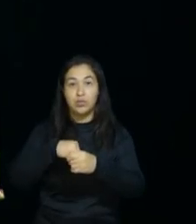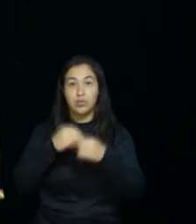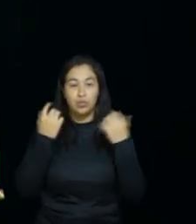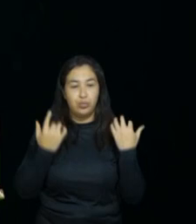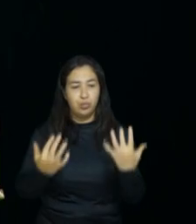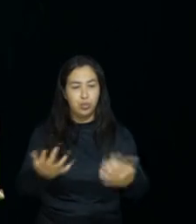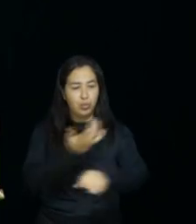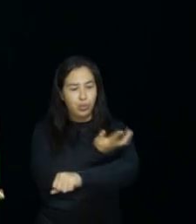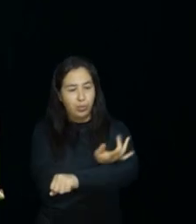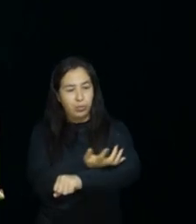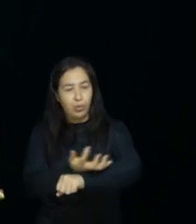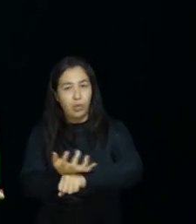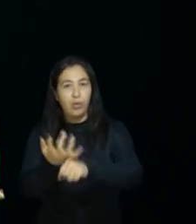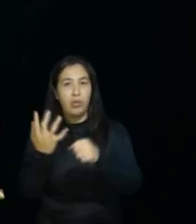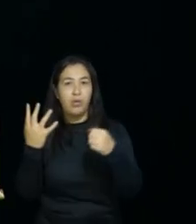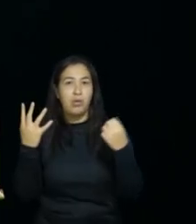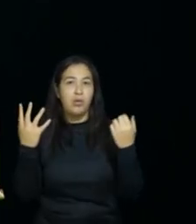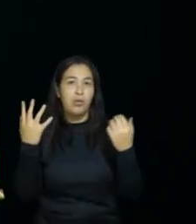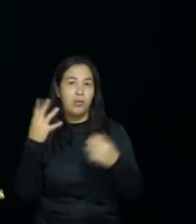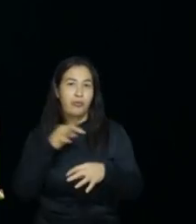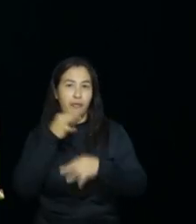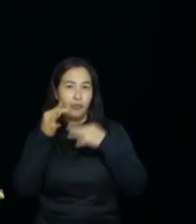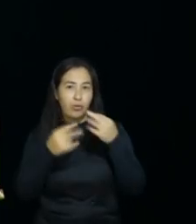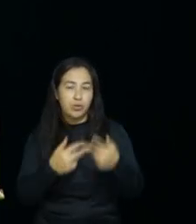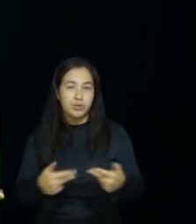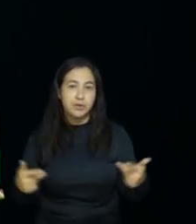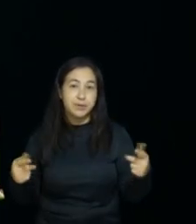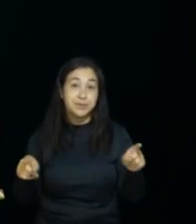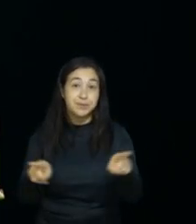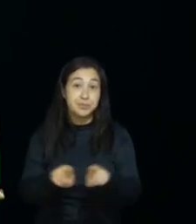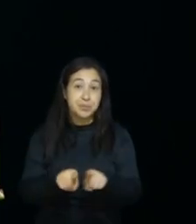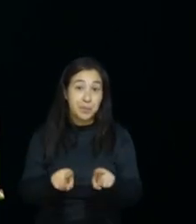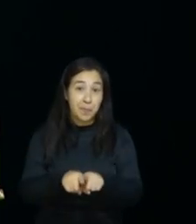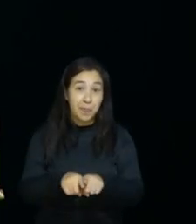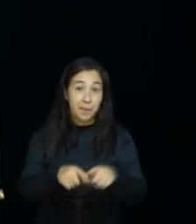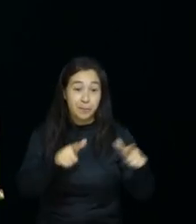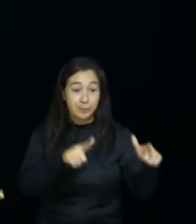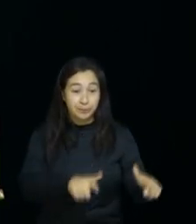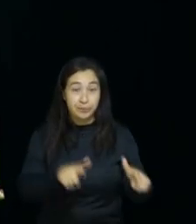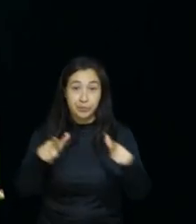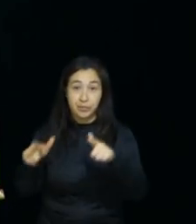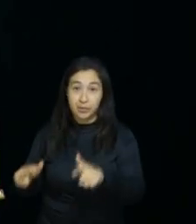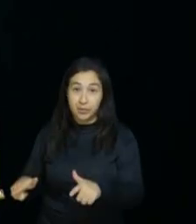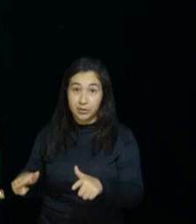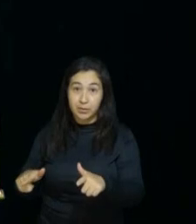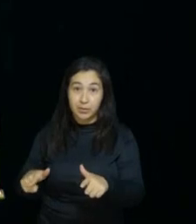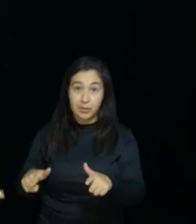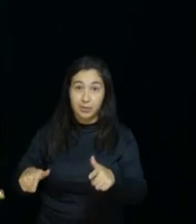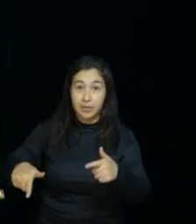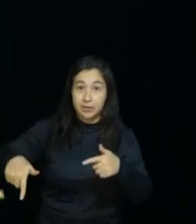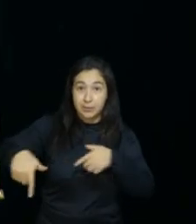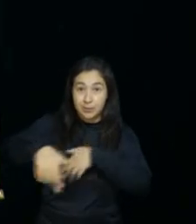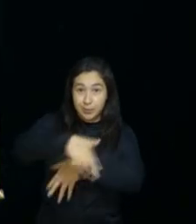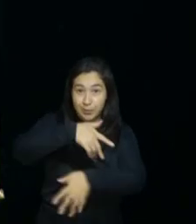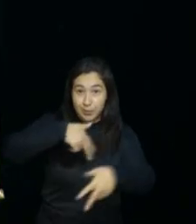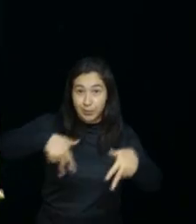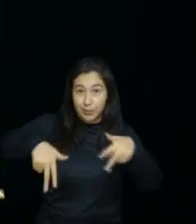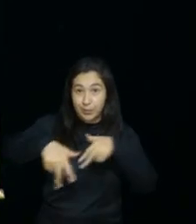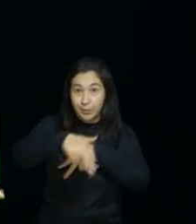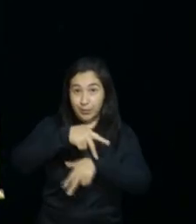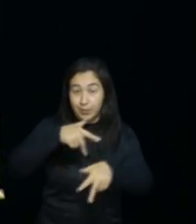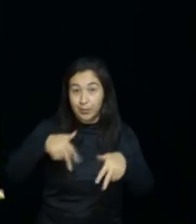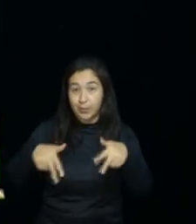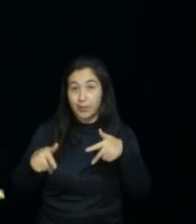superior da Assembleia Legislativa, abelhas nativas e espaço habitar, que será o espaço que está sendo